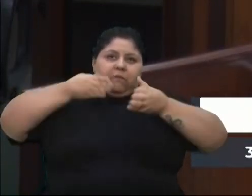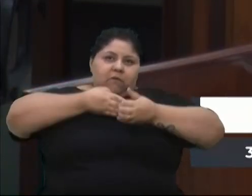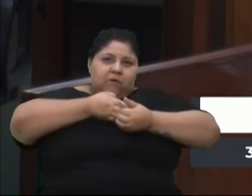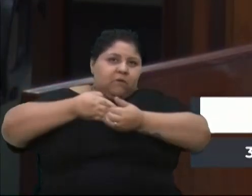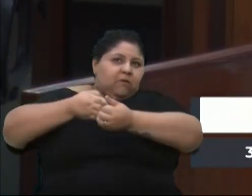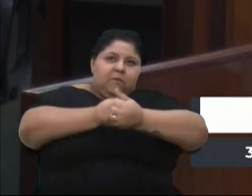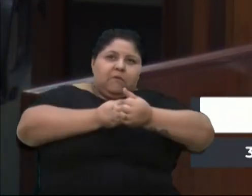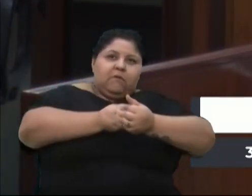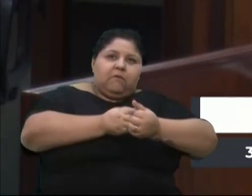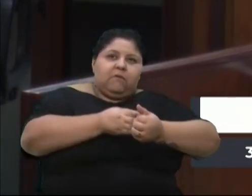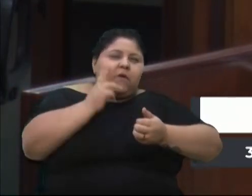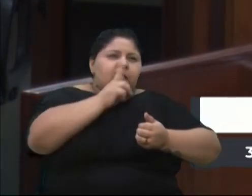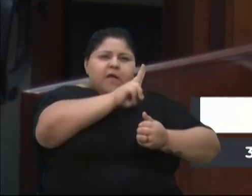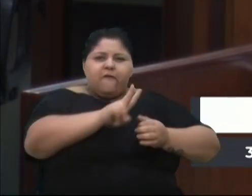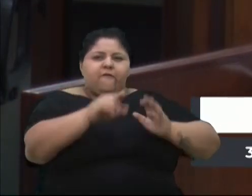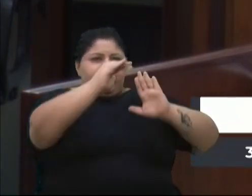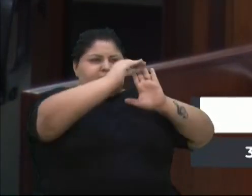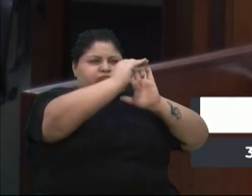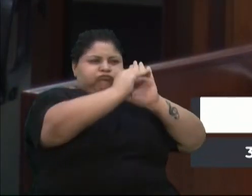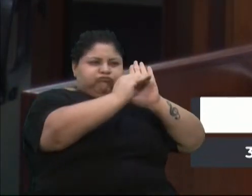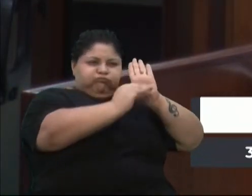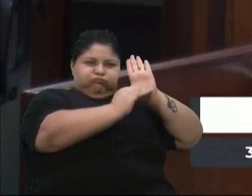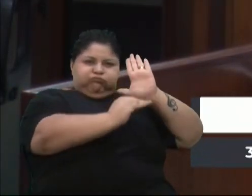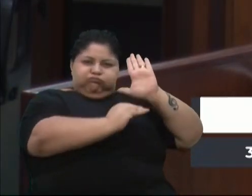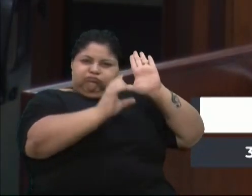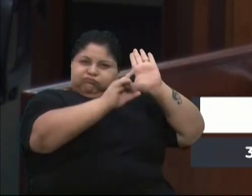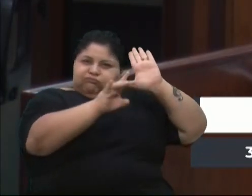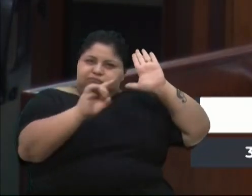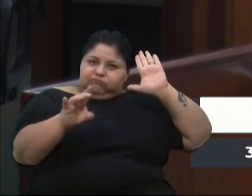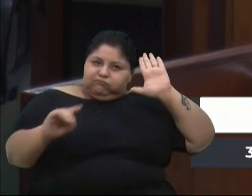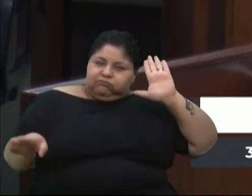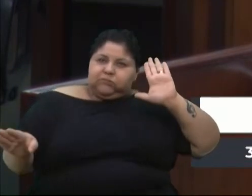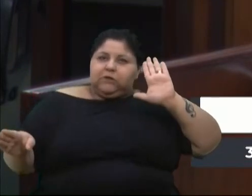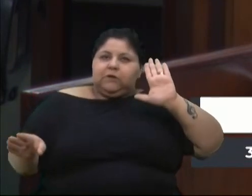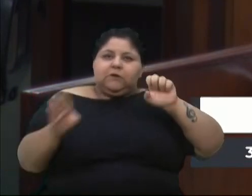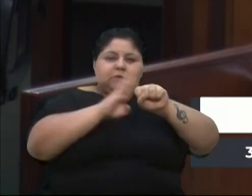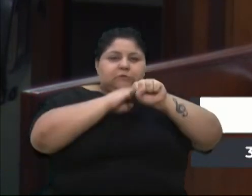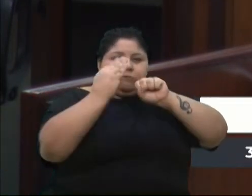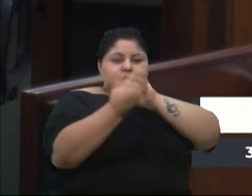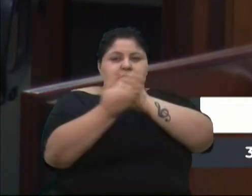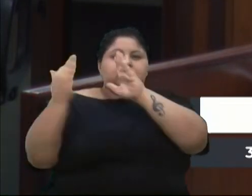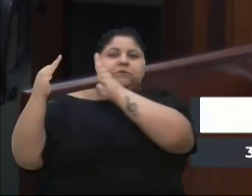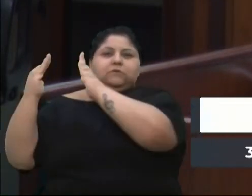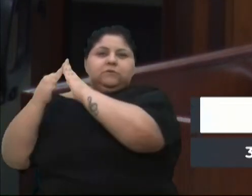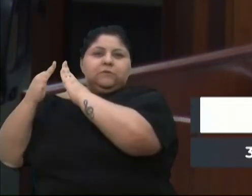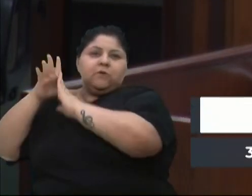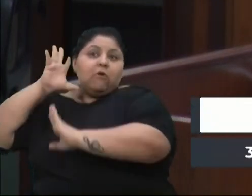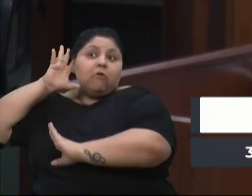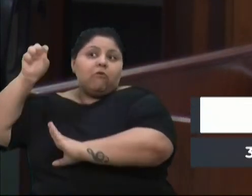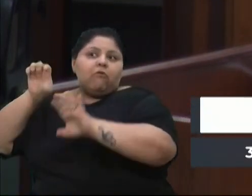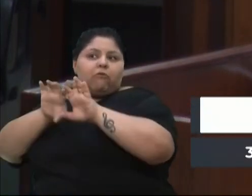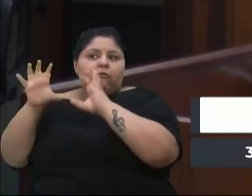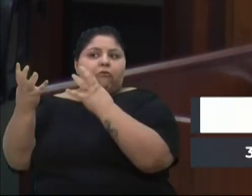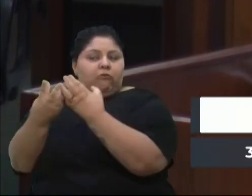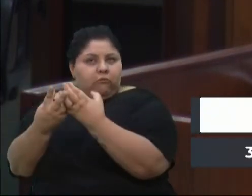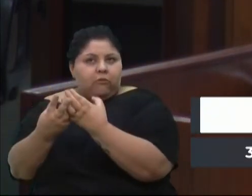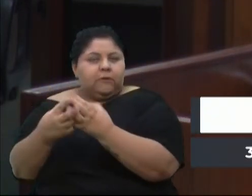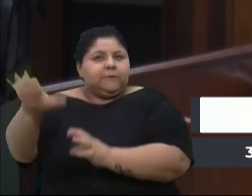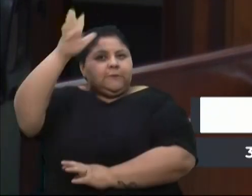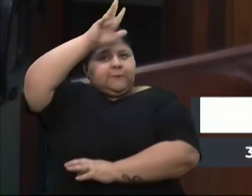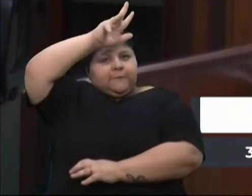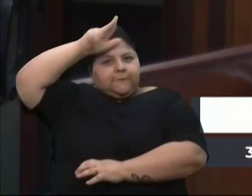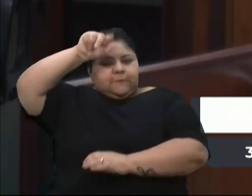edições, tivemos ali no bairro São Leopoldo, ouvindo a comunidade. O prefeito anunciou uma